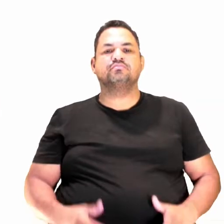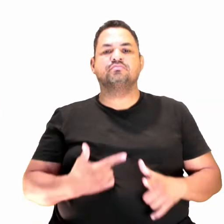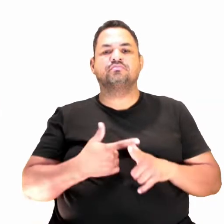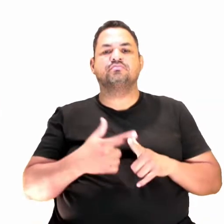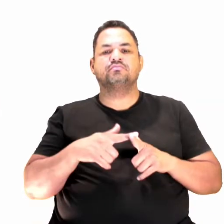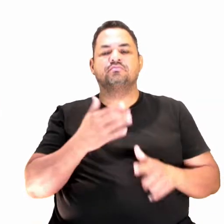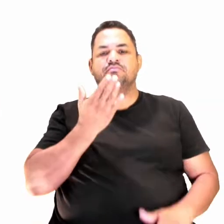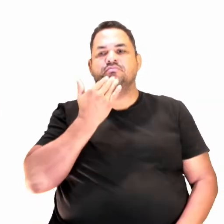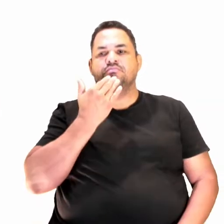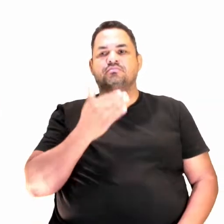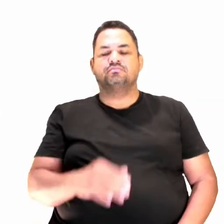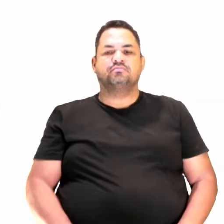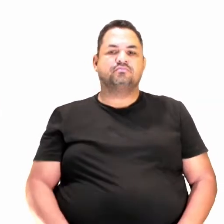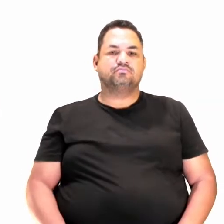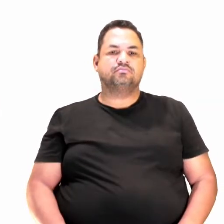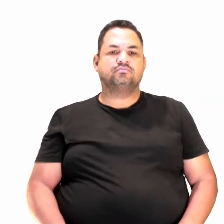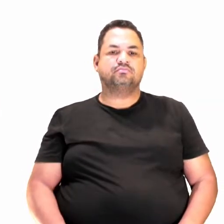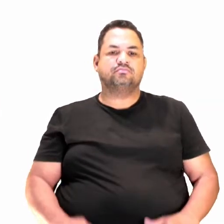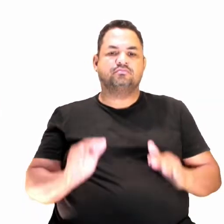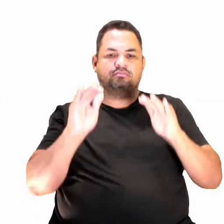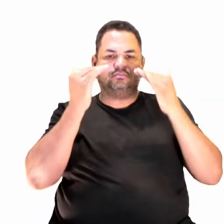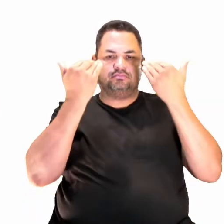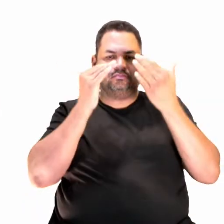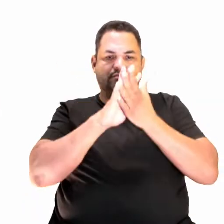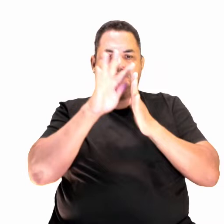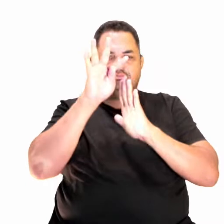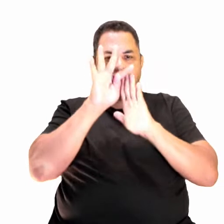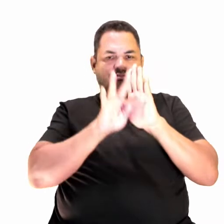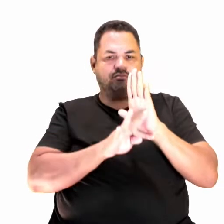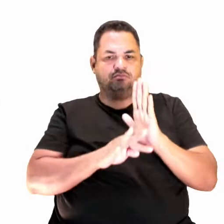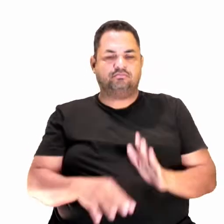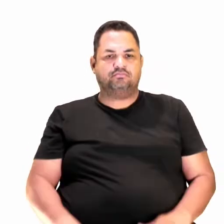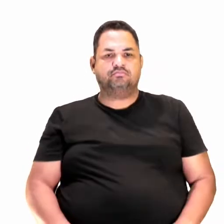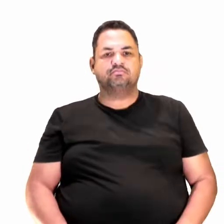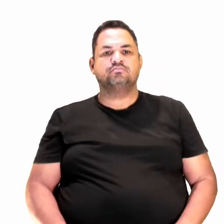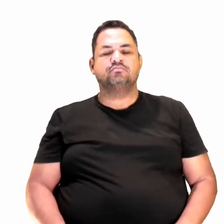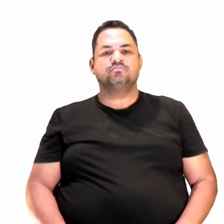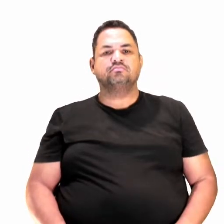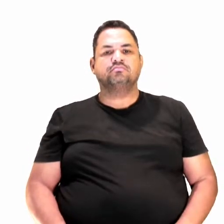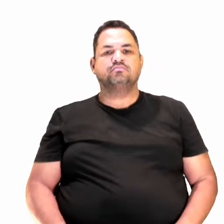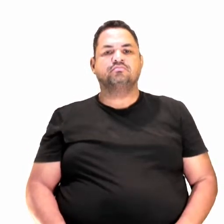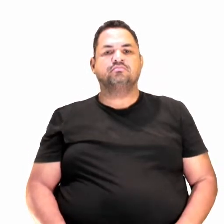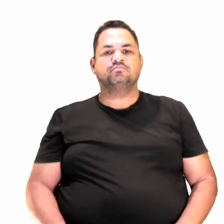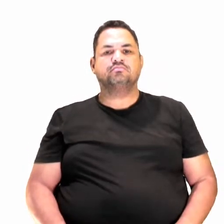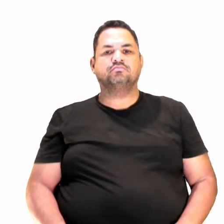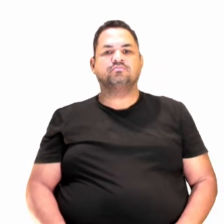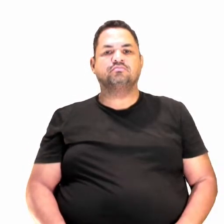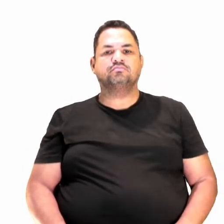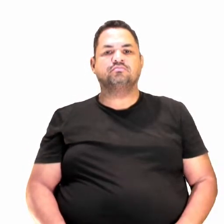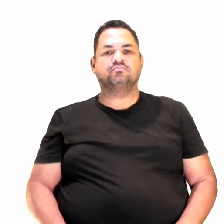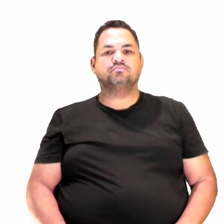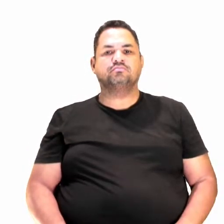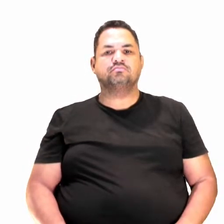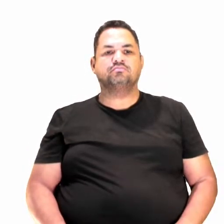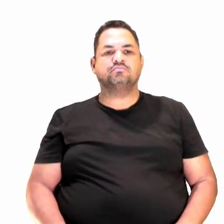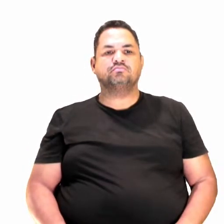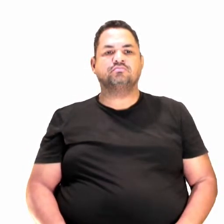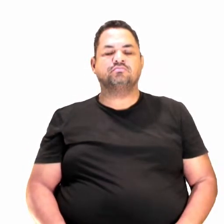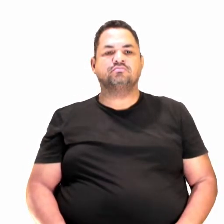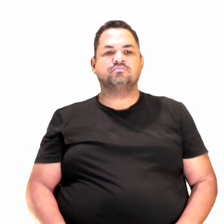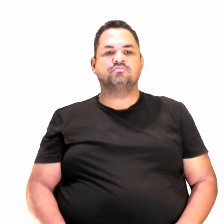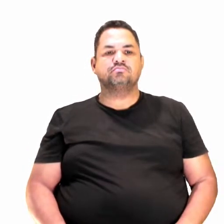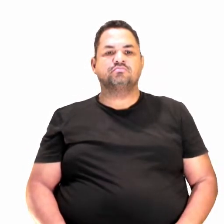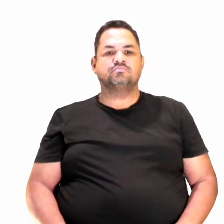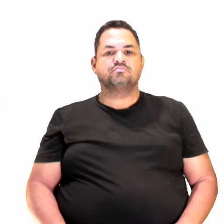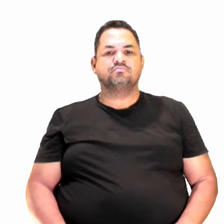distúrbios alimentares. Então, presta atenção nesse texto. Eating disorders like bulimia can occur in